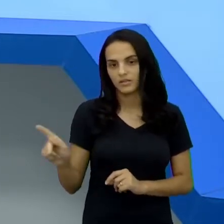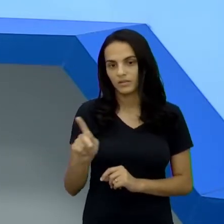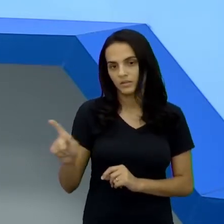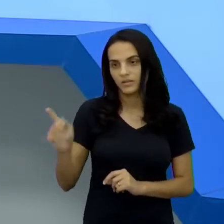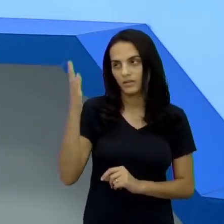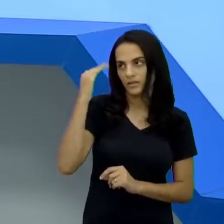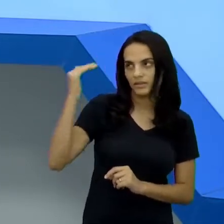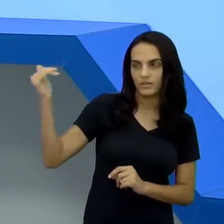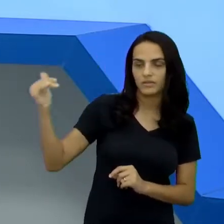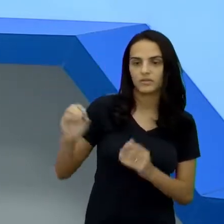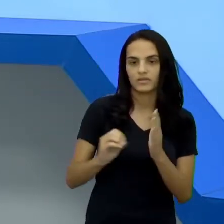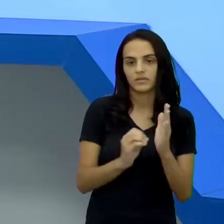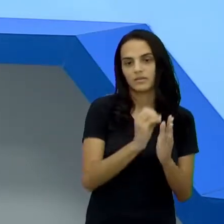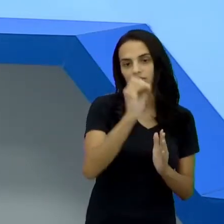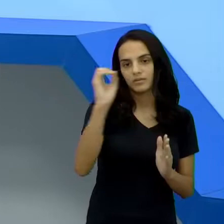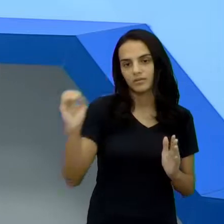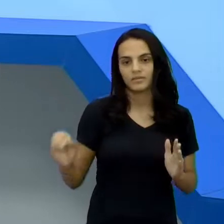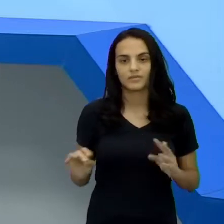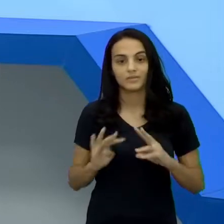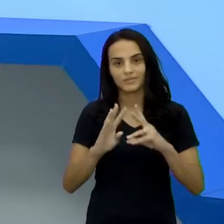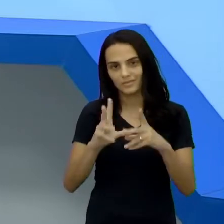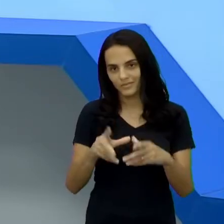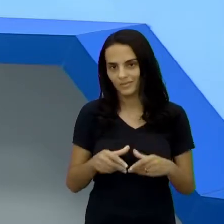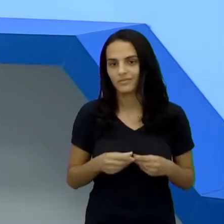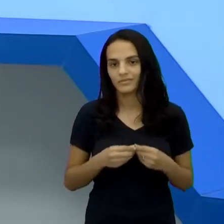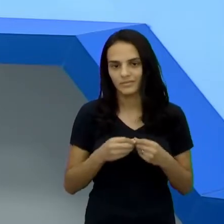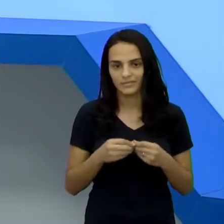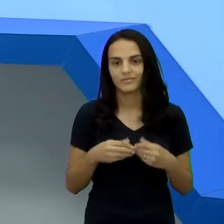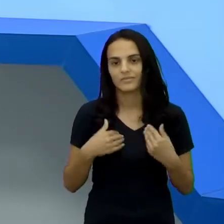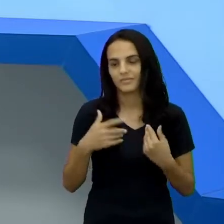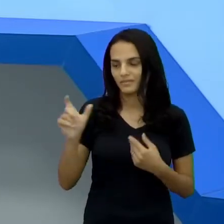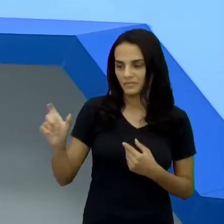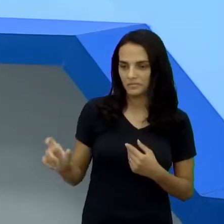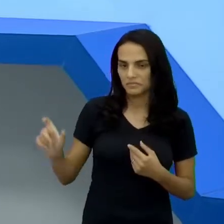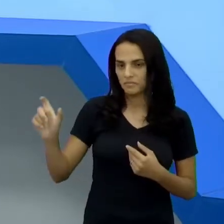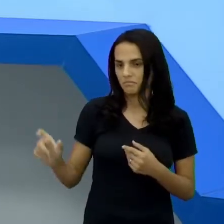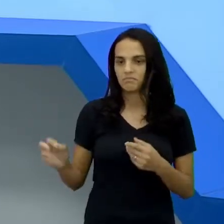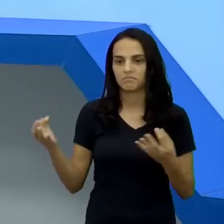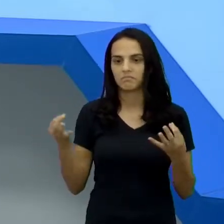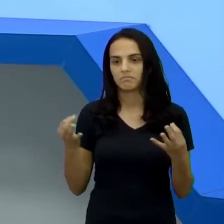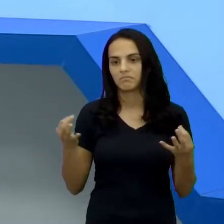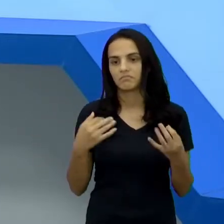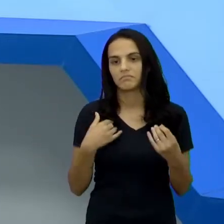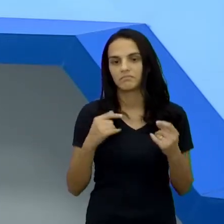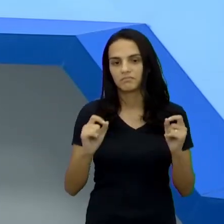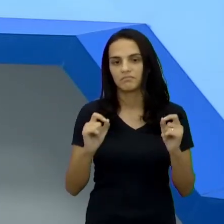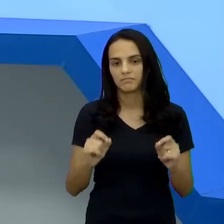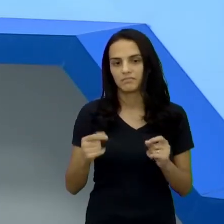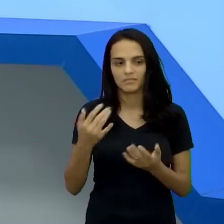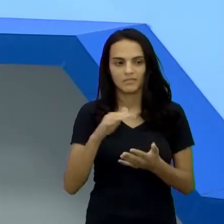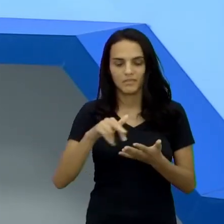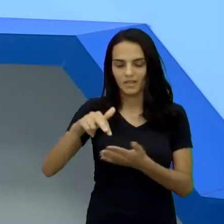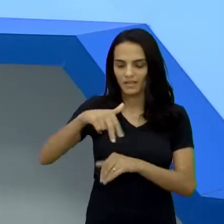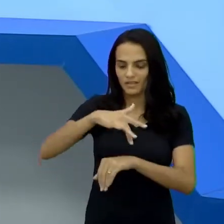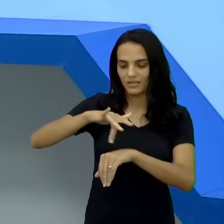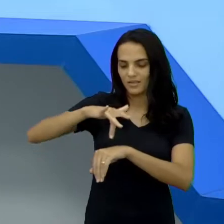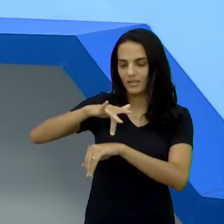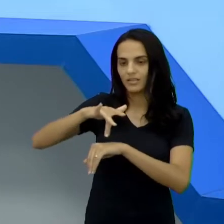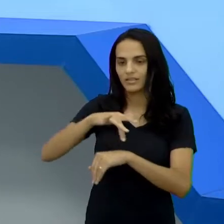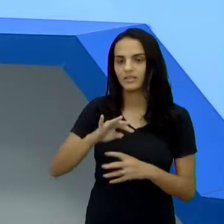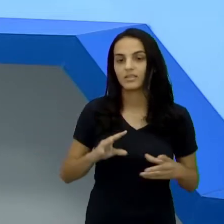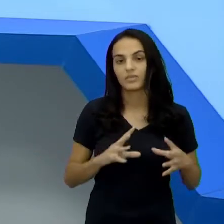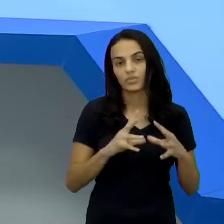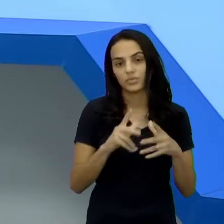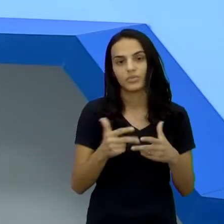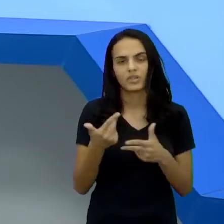do CMSP, do universo, eu diria, né? Modelo manequim, performer, sambista, dançarina e,